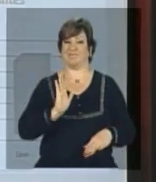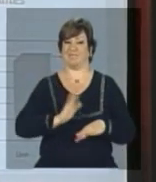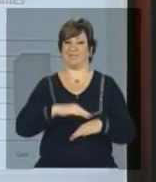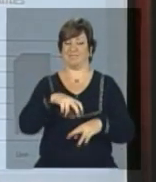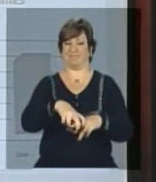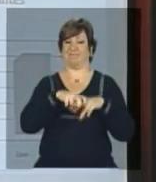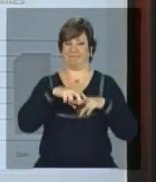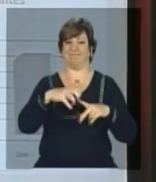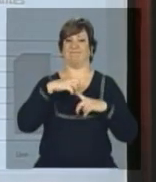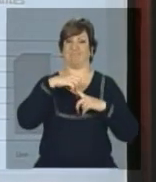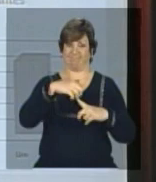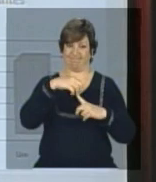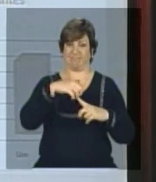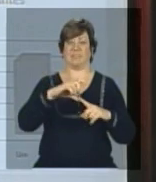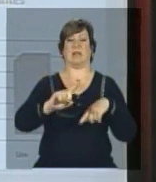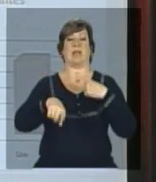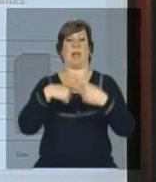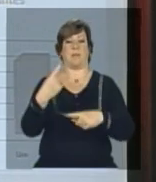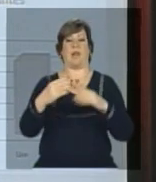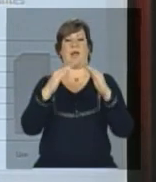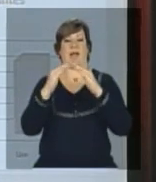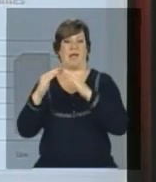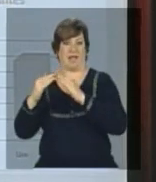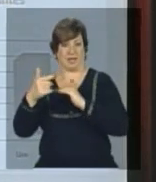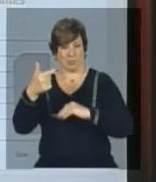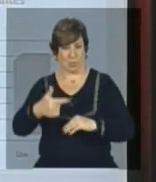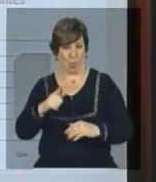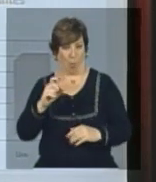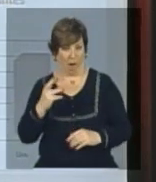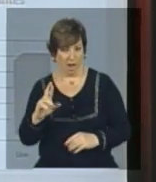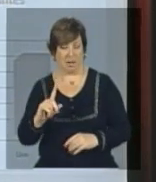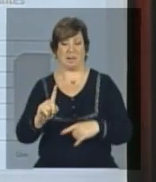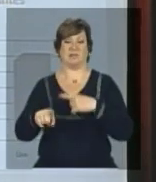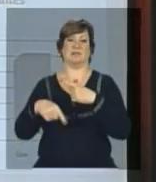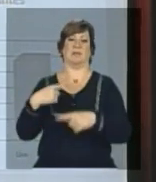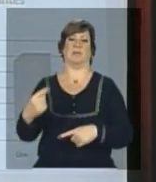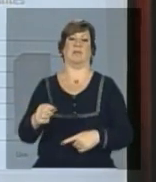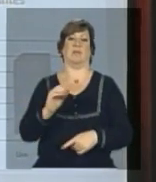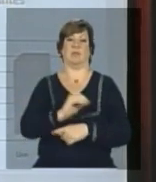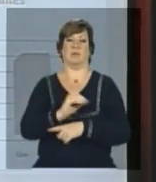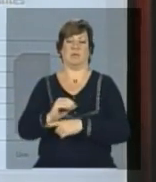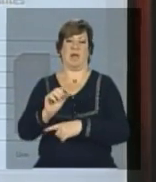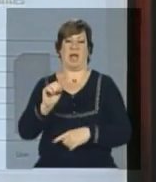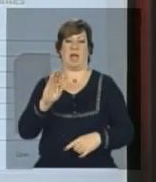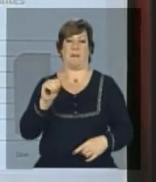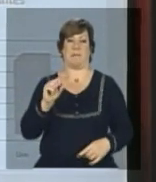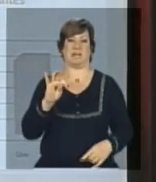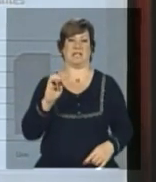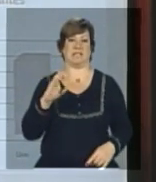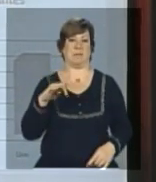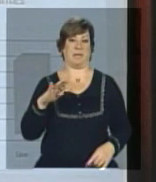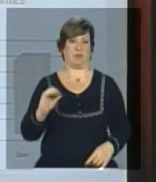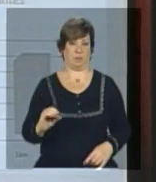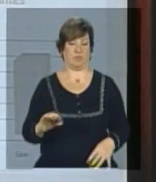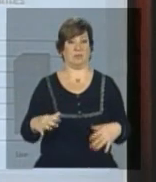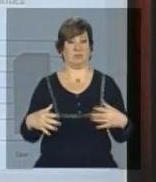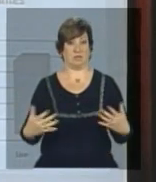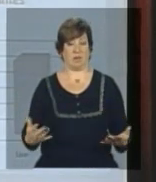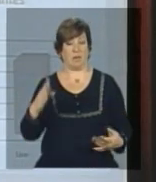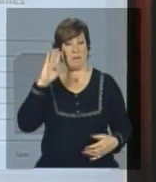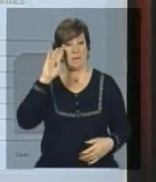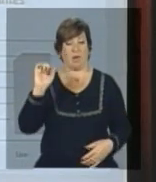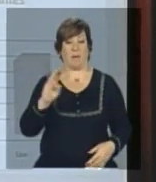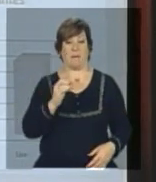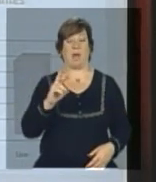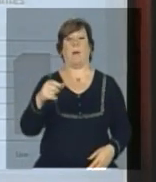lugar, depois fica domiciliar e depois abastecimento. Essa mesma informação a prefeitura tem por bairro. Então, permite